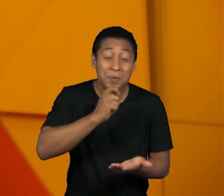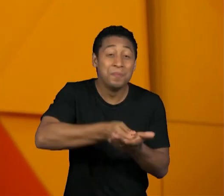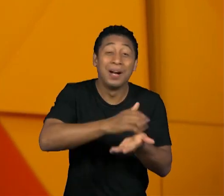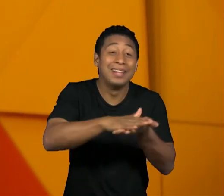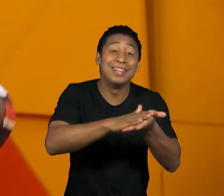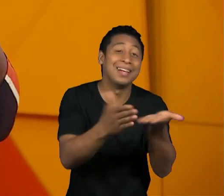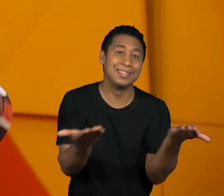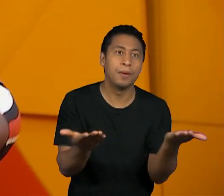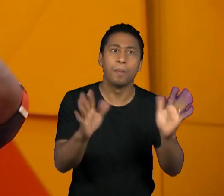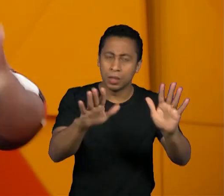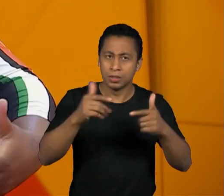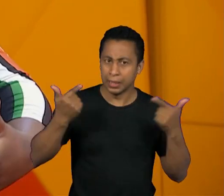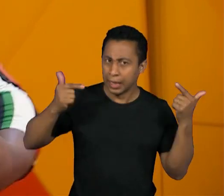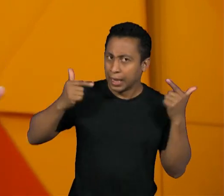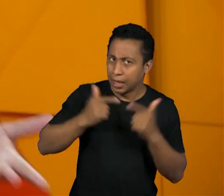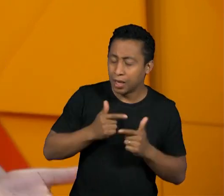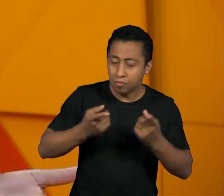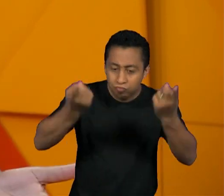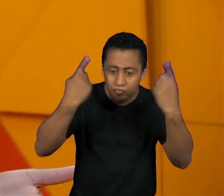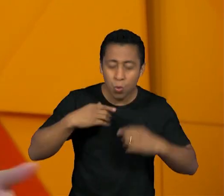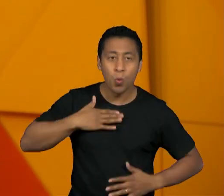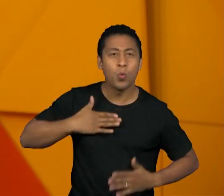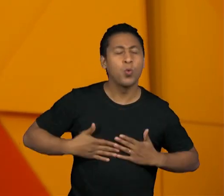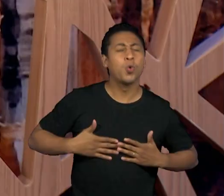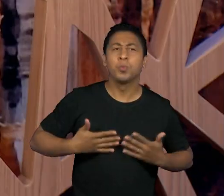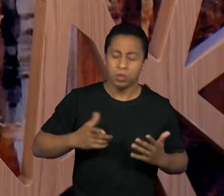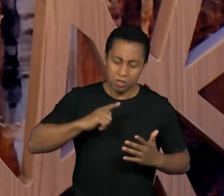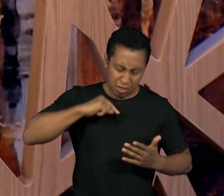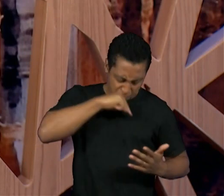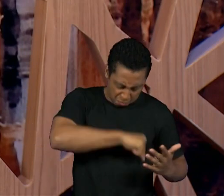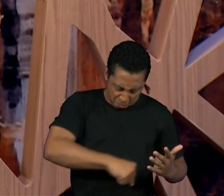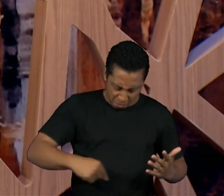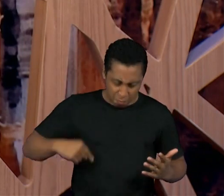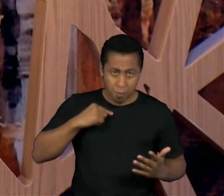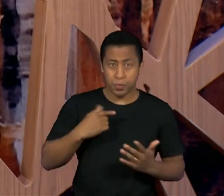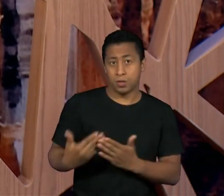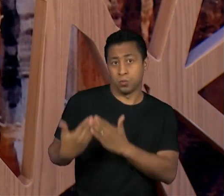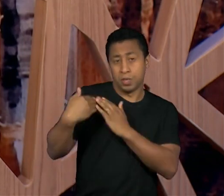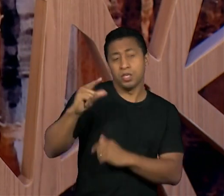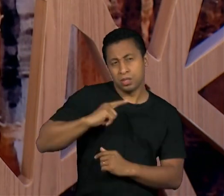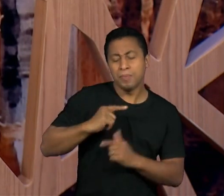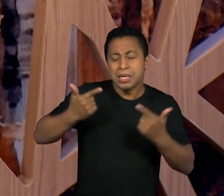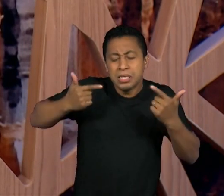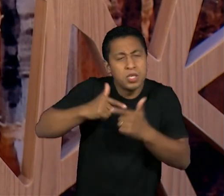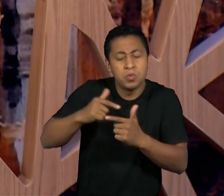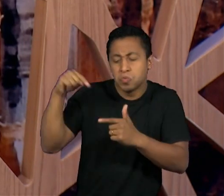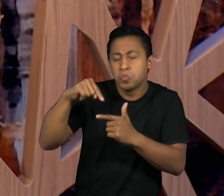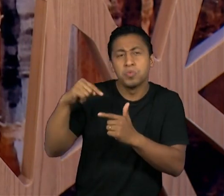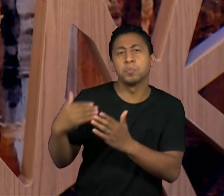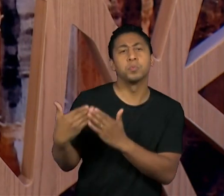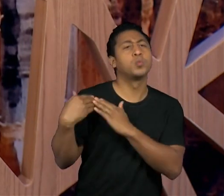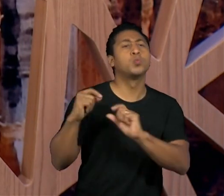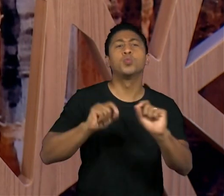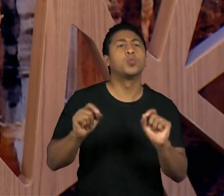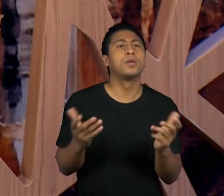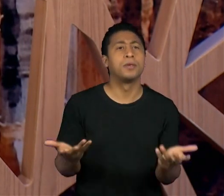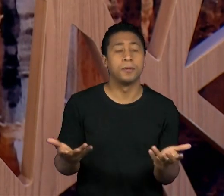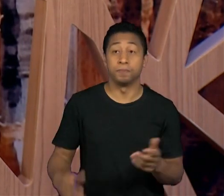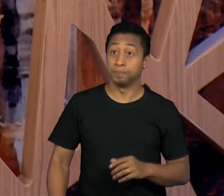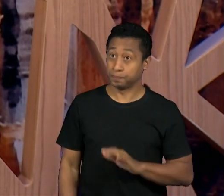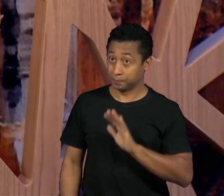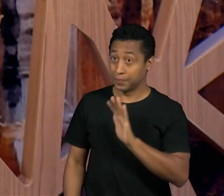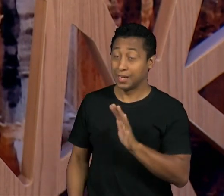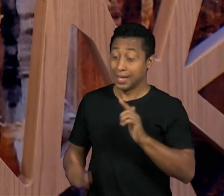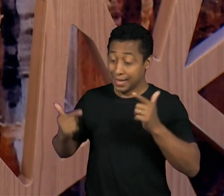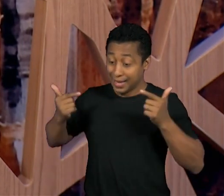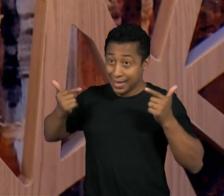no nosso corpo. Qual que é a função do riso? O riso, ele vai externalizar uma reação,